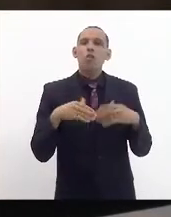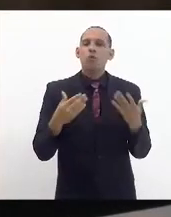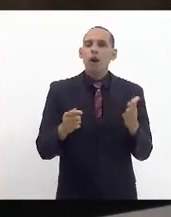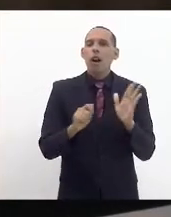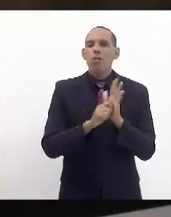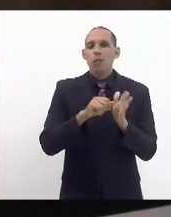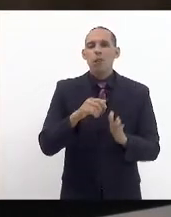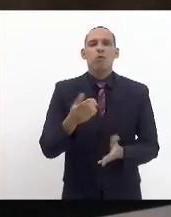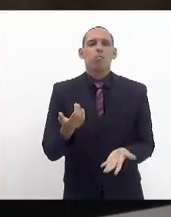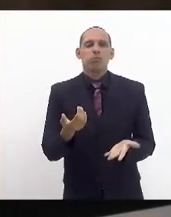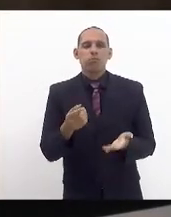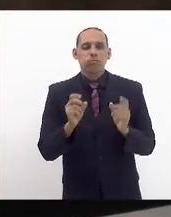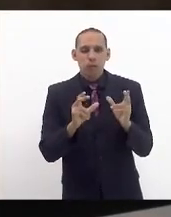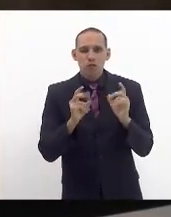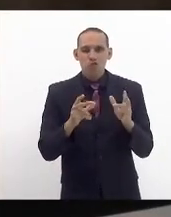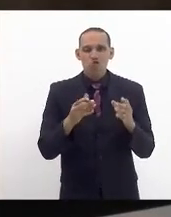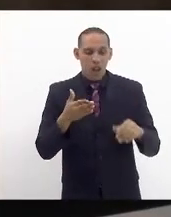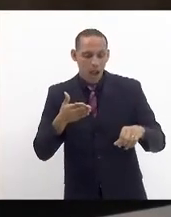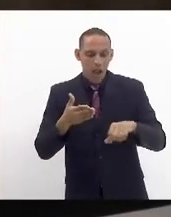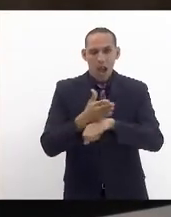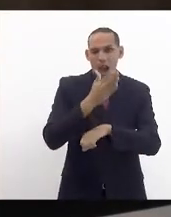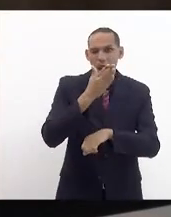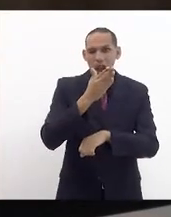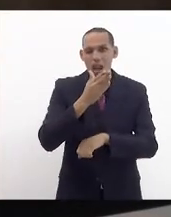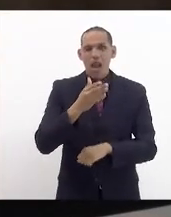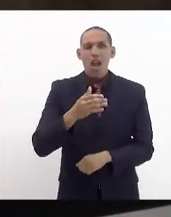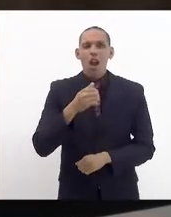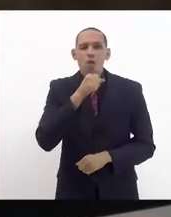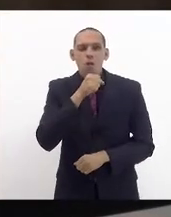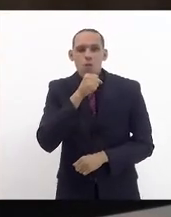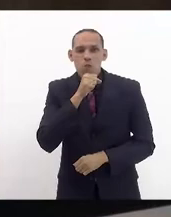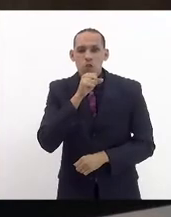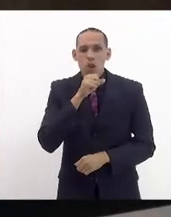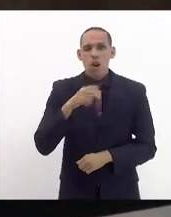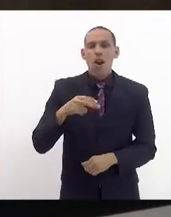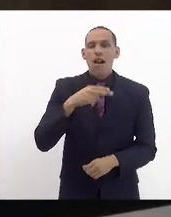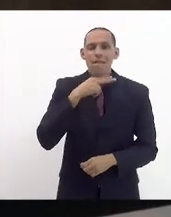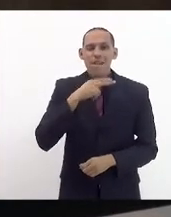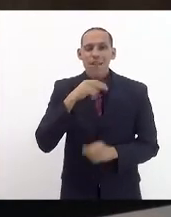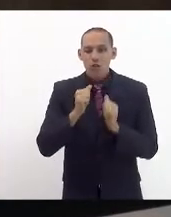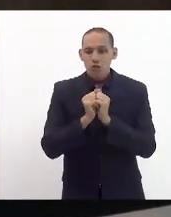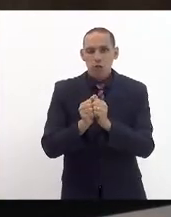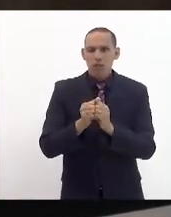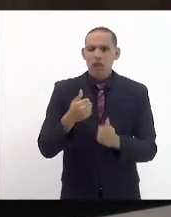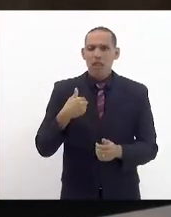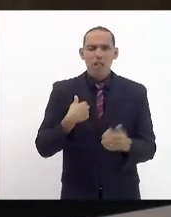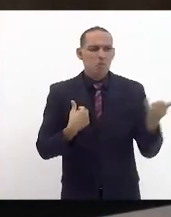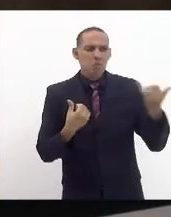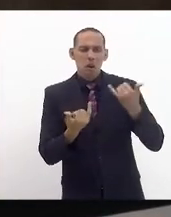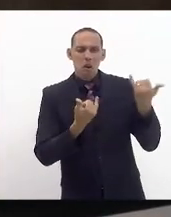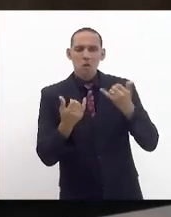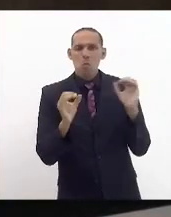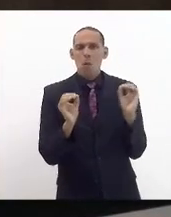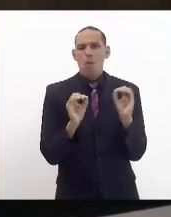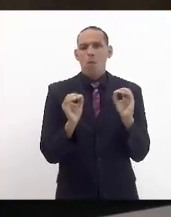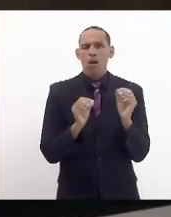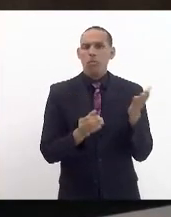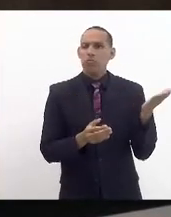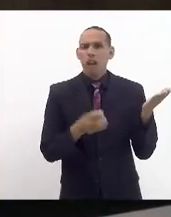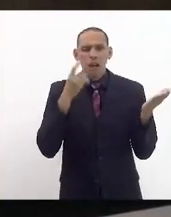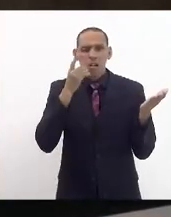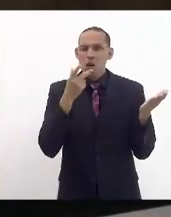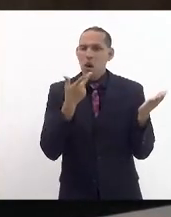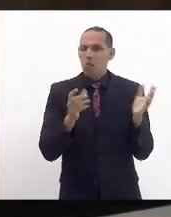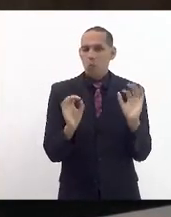avô com a sua neta no colo. Eu não escutei nenhum comentário por parte dessa